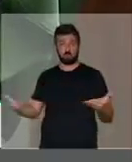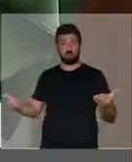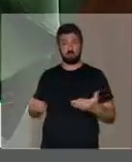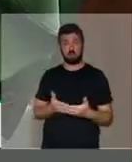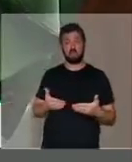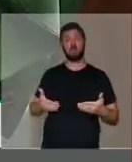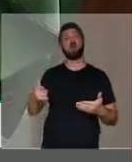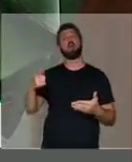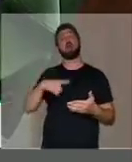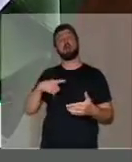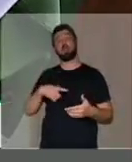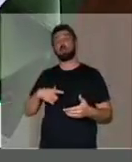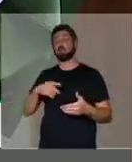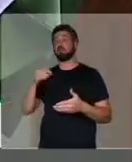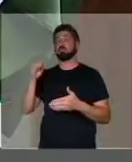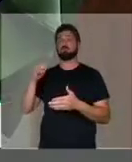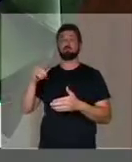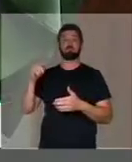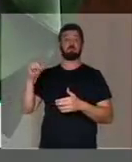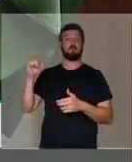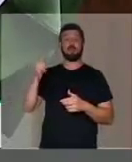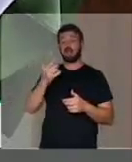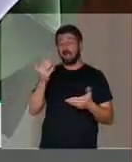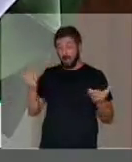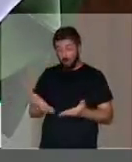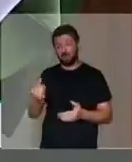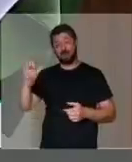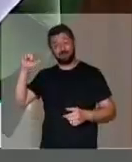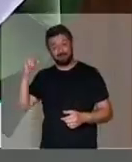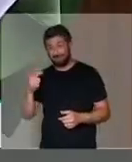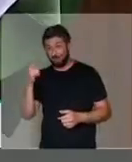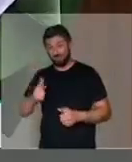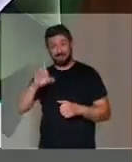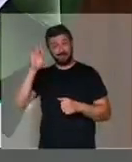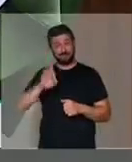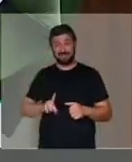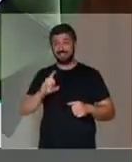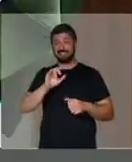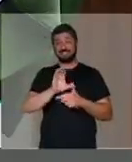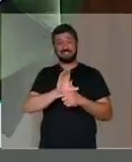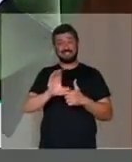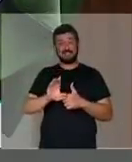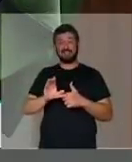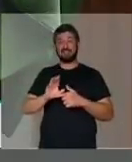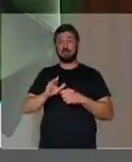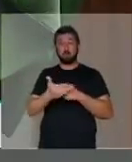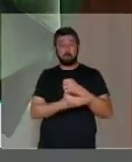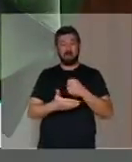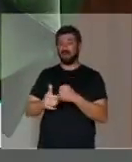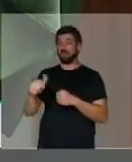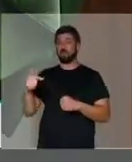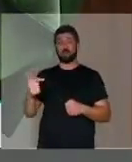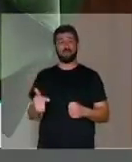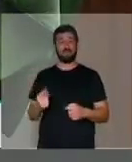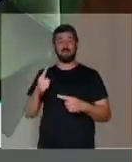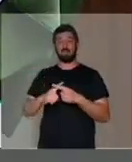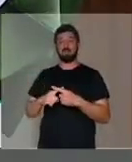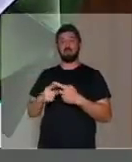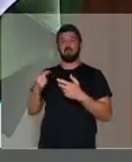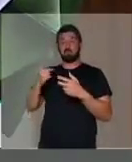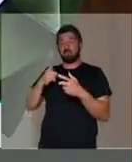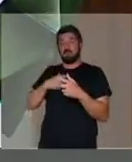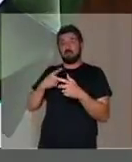encontra privada do exercício de seus direitos civis mais básicos. No que concerne